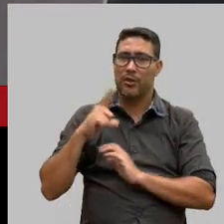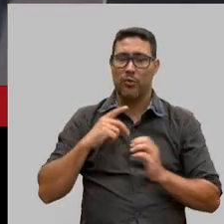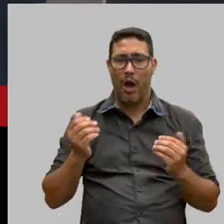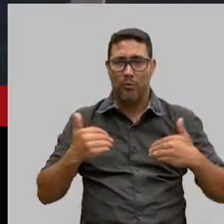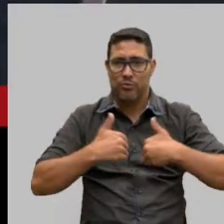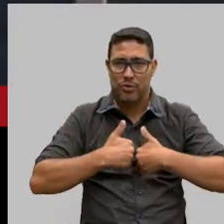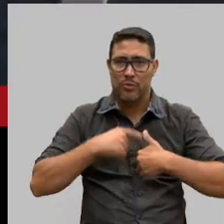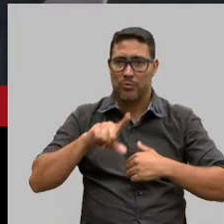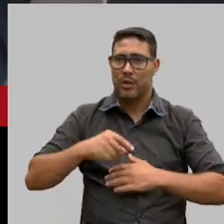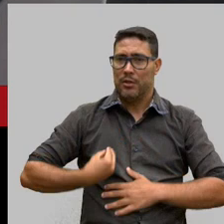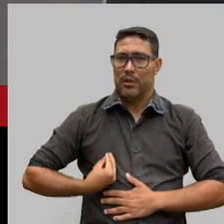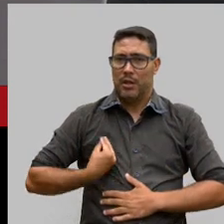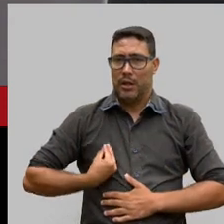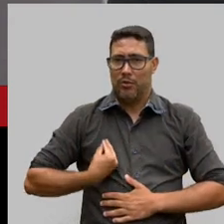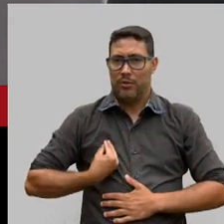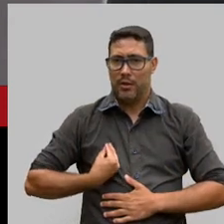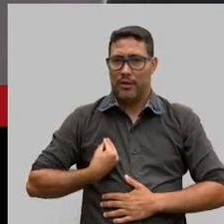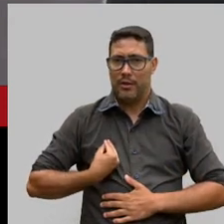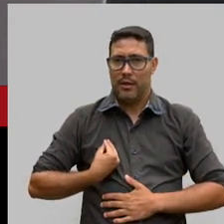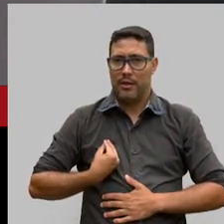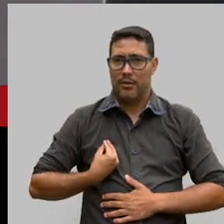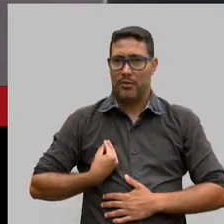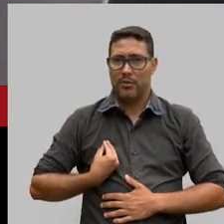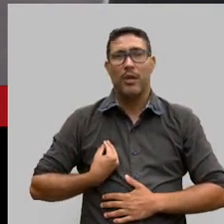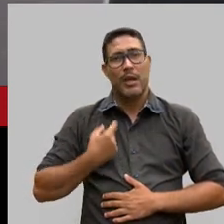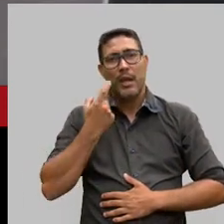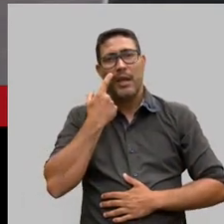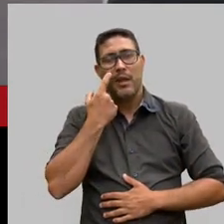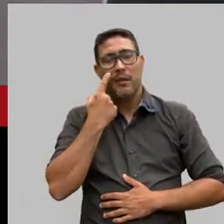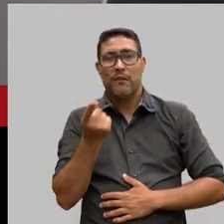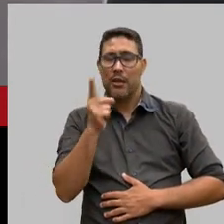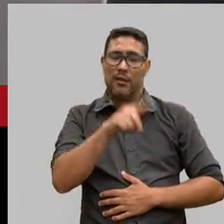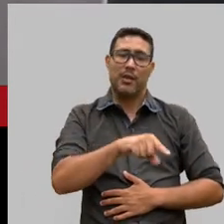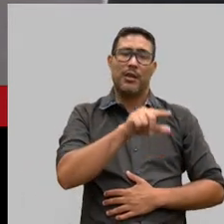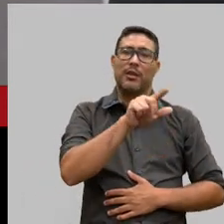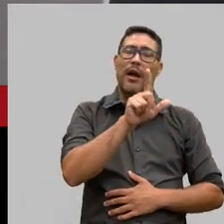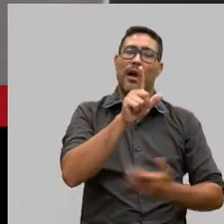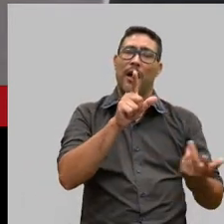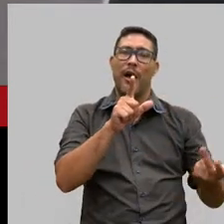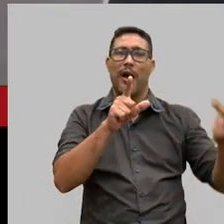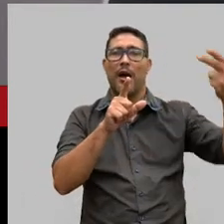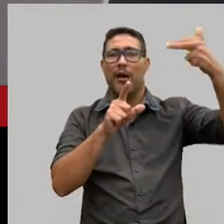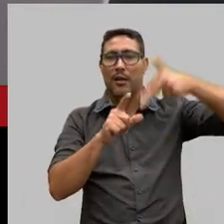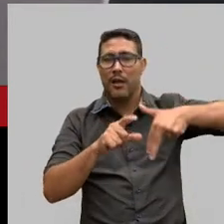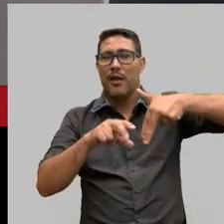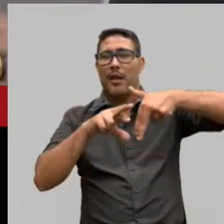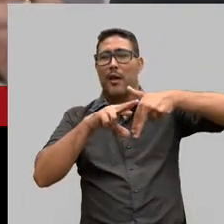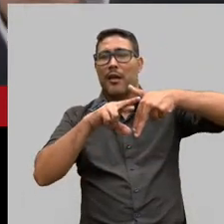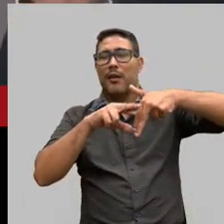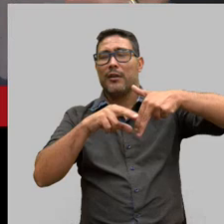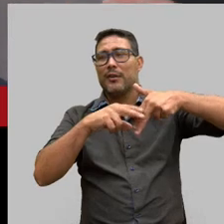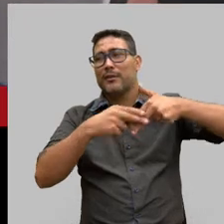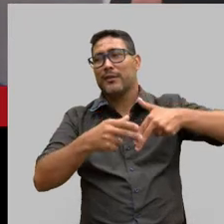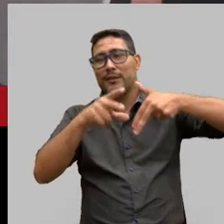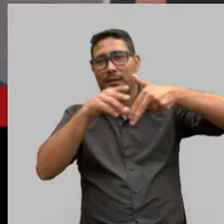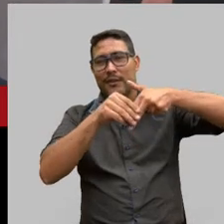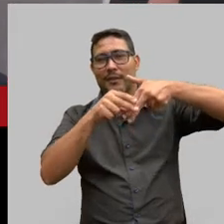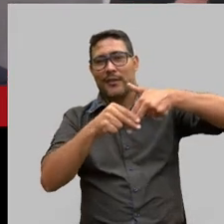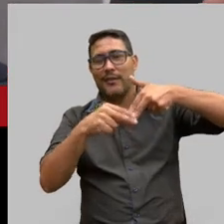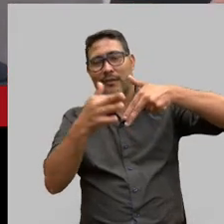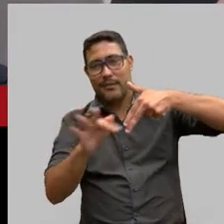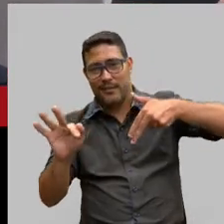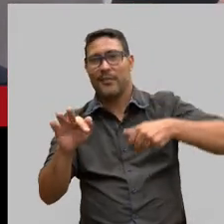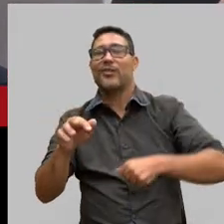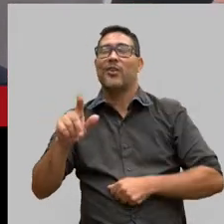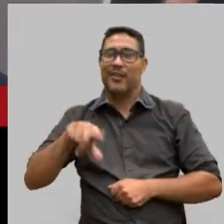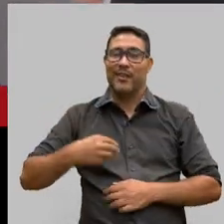acontecendo e ver se a do da fibromialgia ainda tá acontecendo porque é uma maneira de nós adentrarmos e dizer